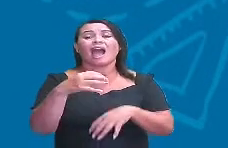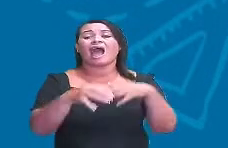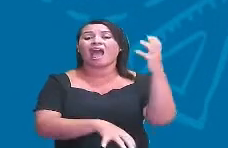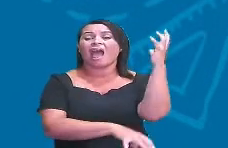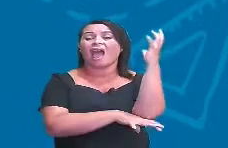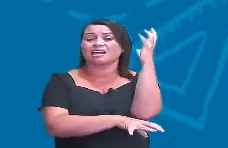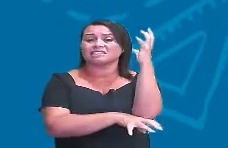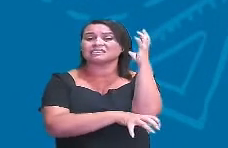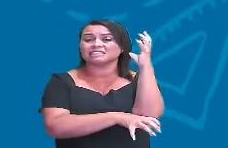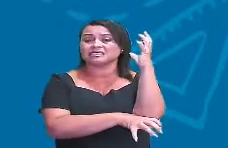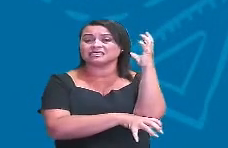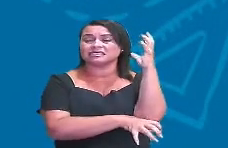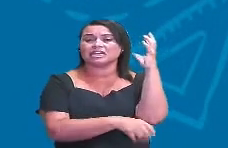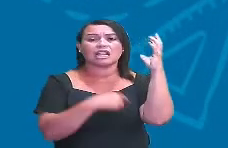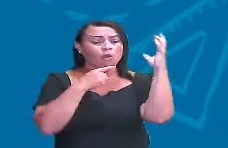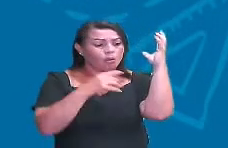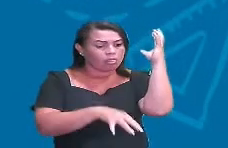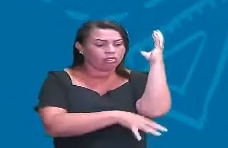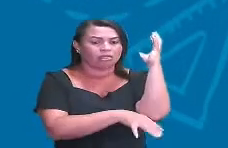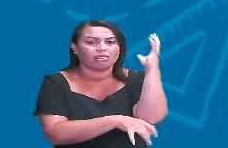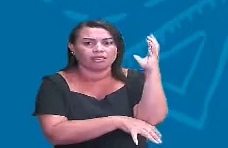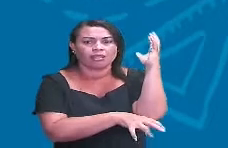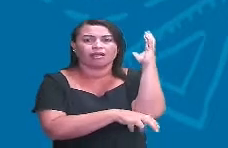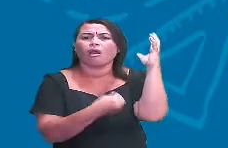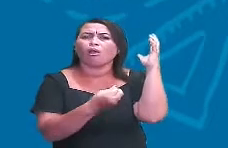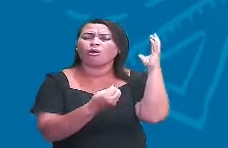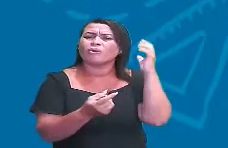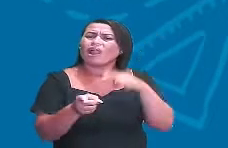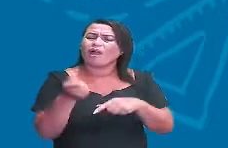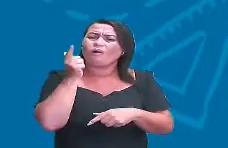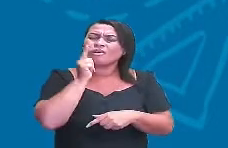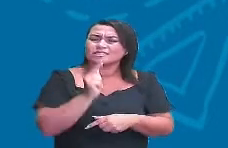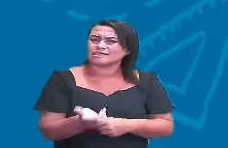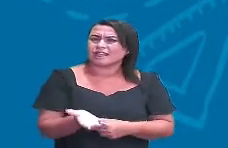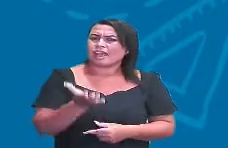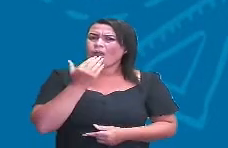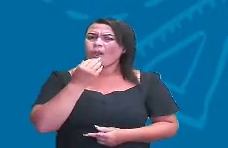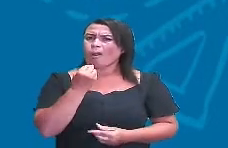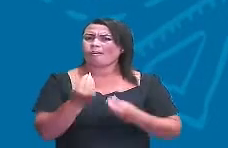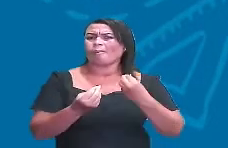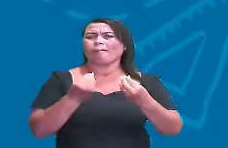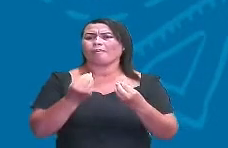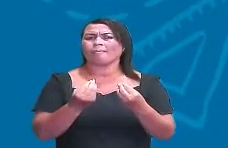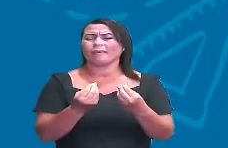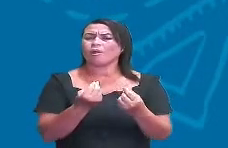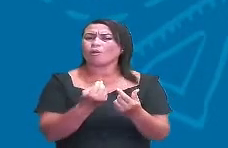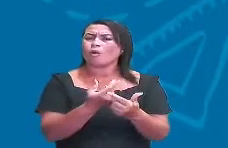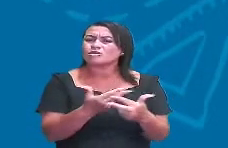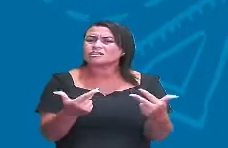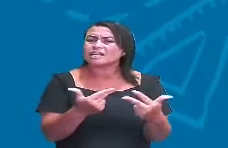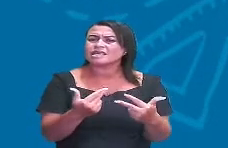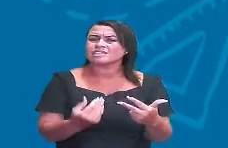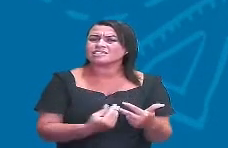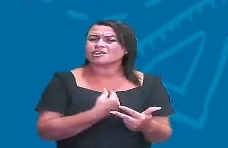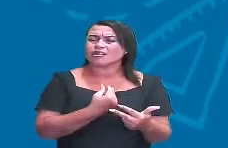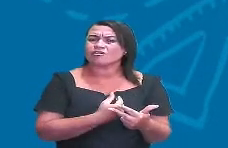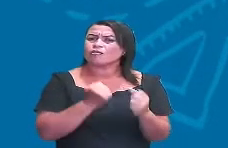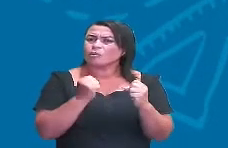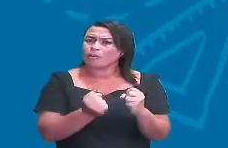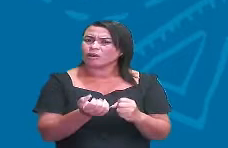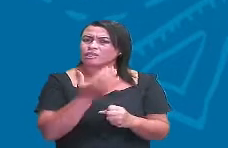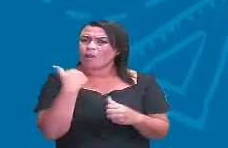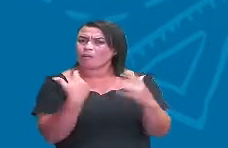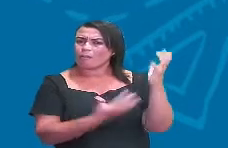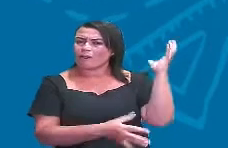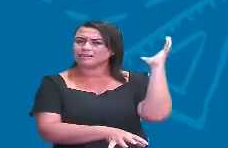raízes, né? E se ela não consegue se locomover, como é que esses organismos, como esses seres vivos conseguiriam se